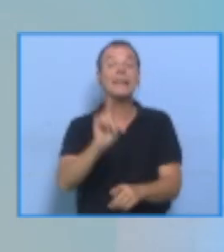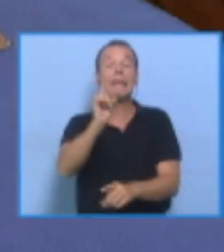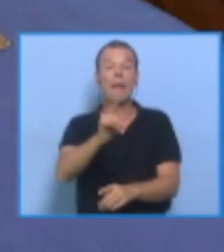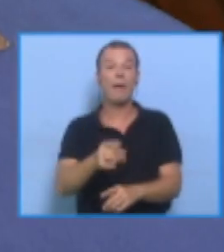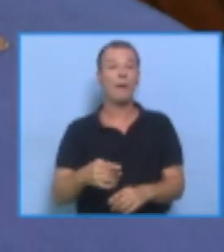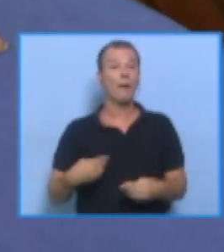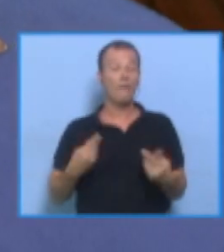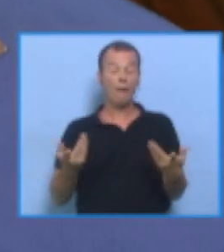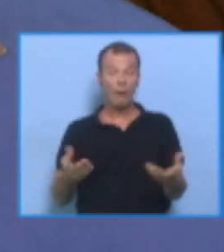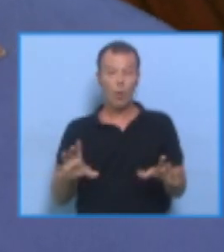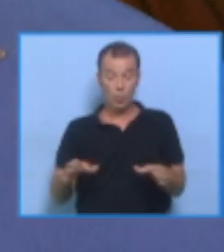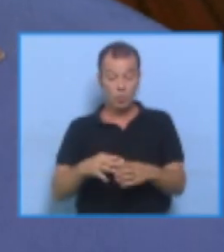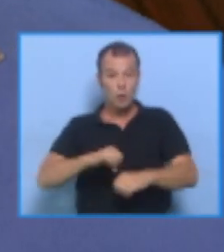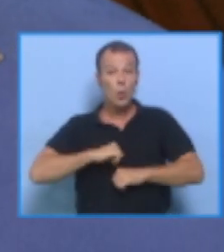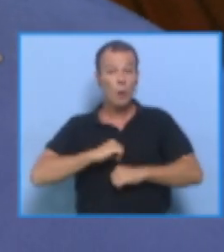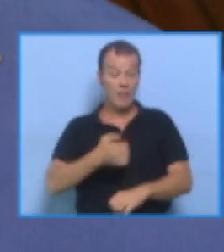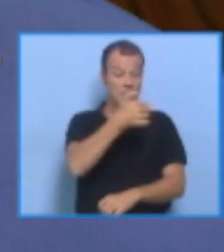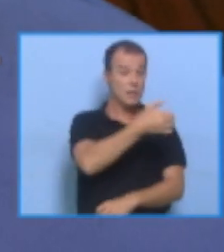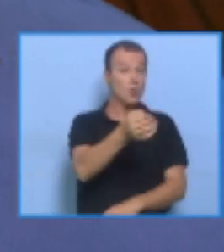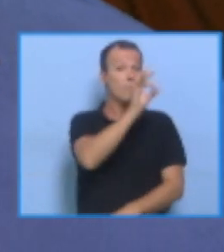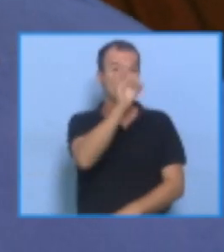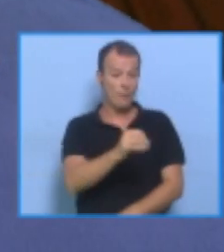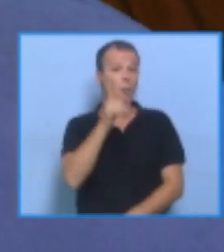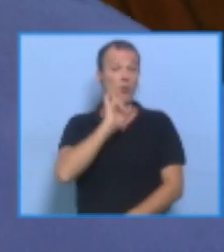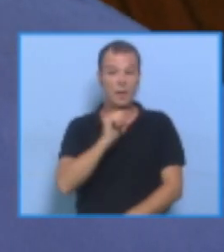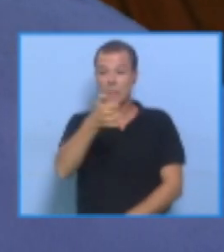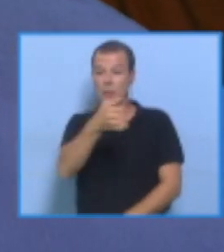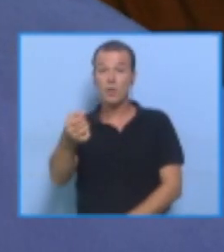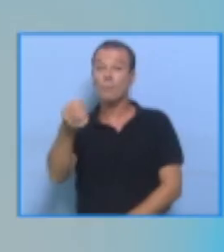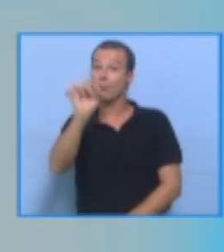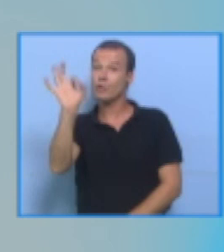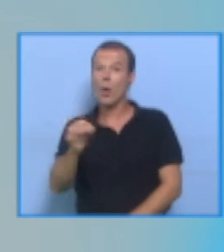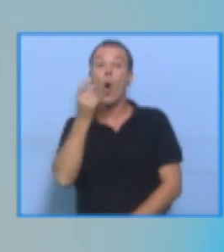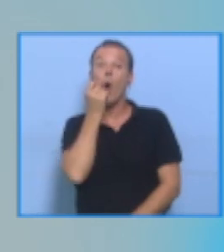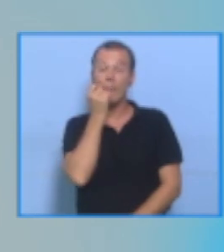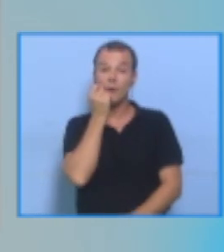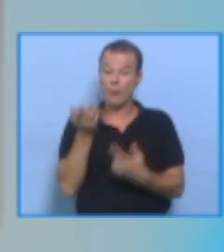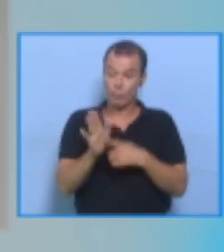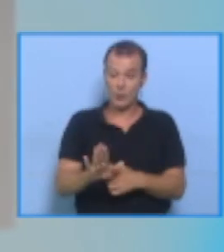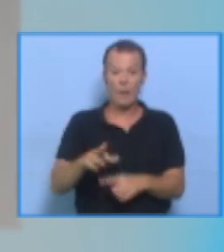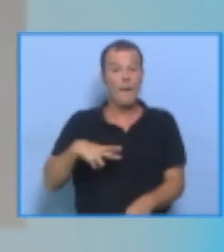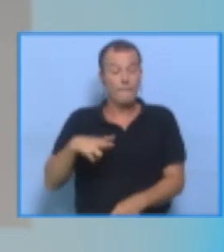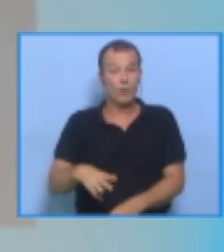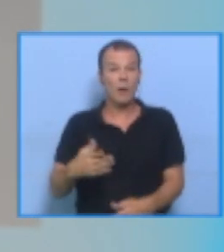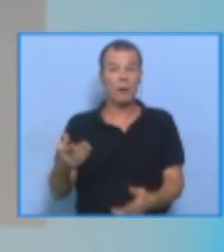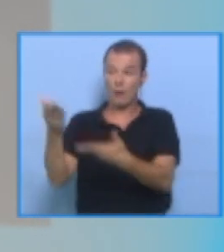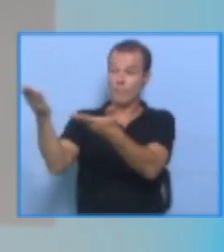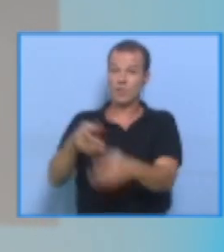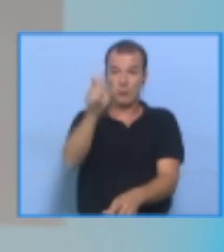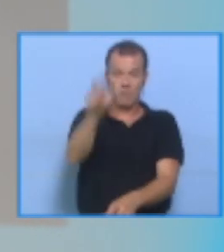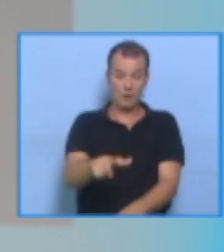sua comissão vai ser constituída 50% por mulheres, 50% por homens. Portugal, por exemplo, apresentou Pedro Marques